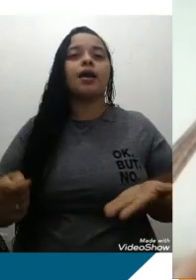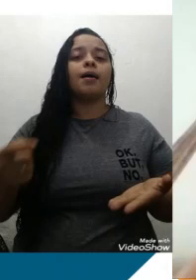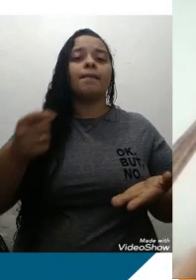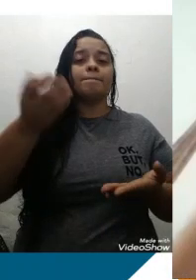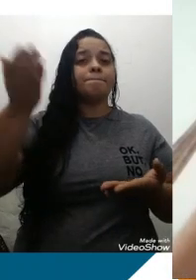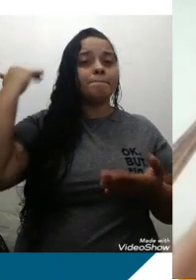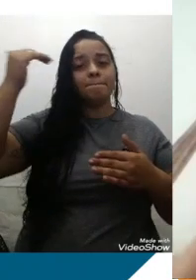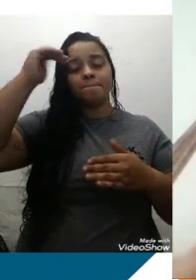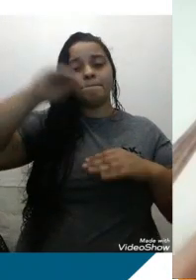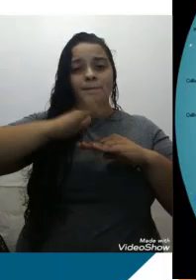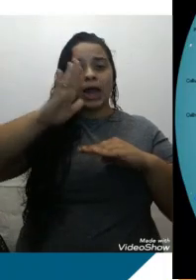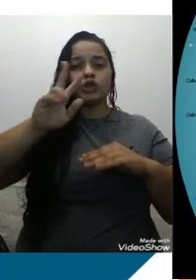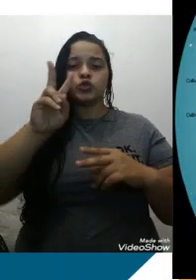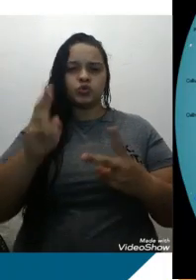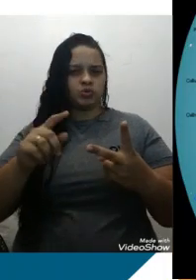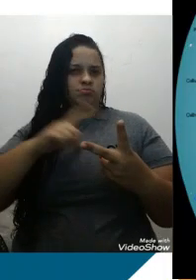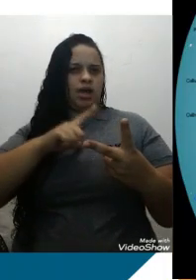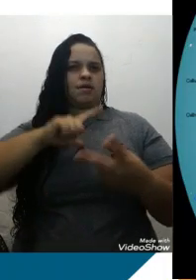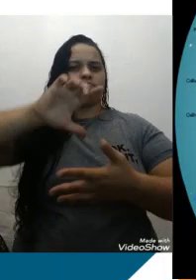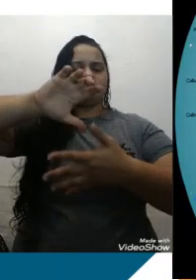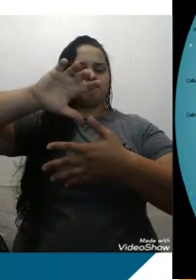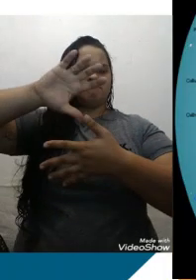parte vivia em regiões da América do Norte, da América